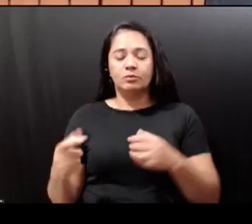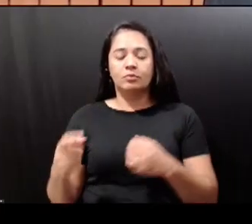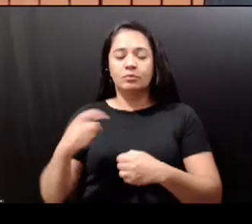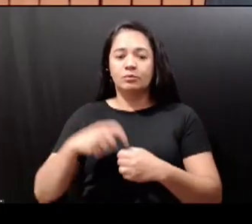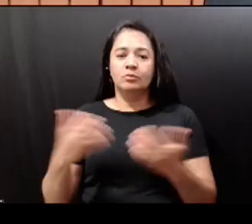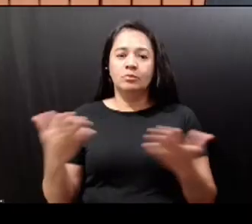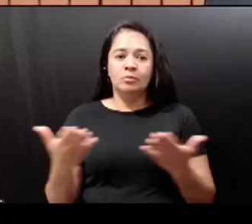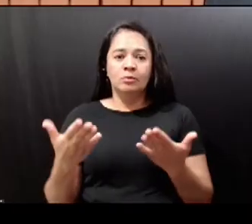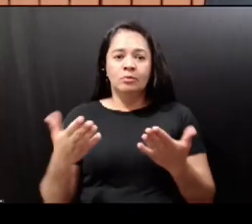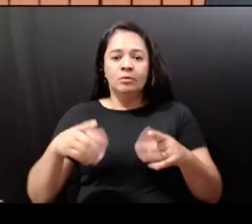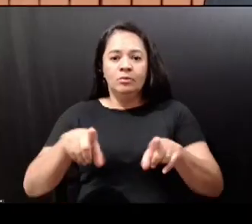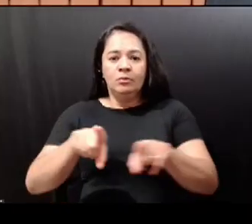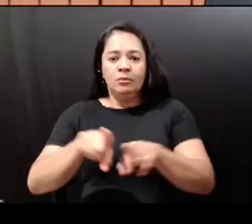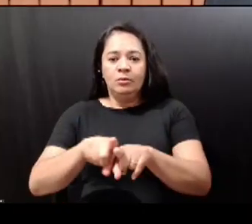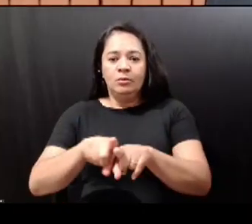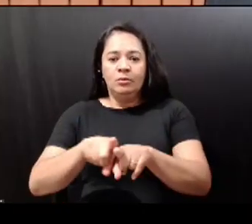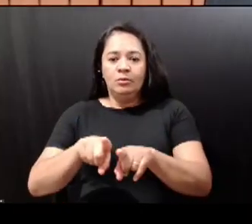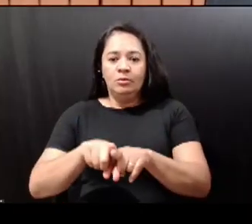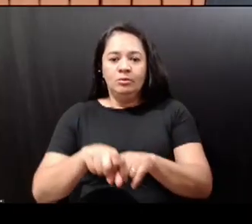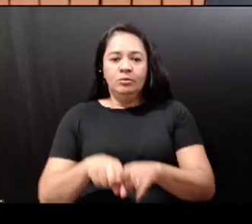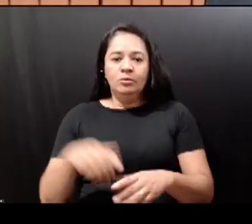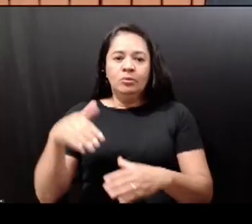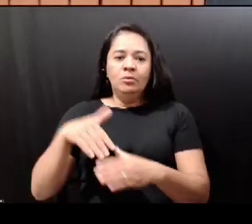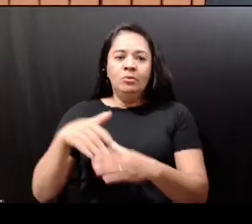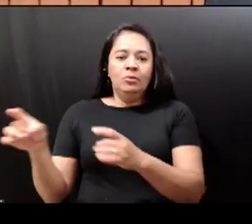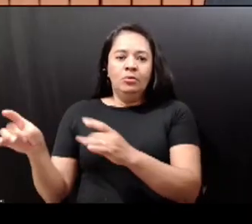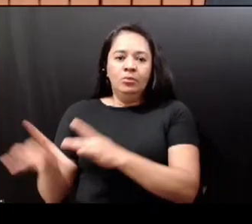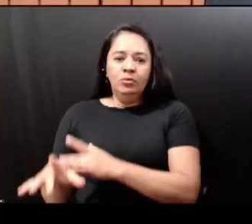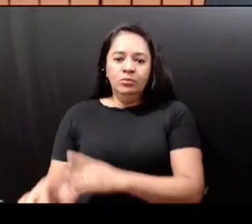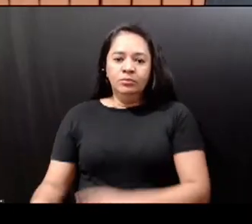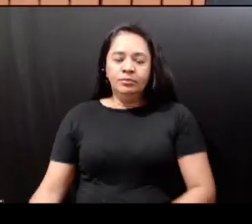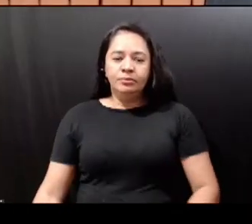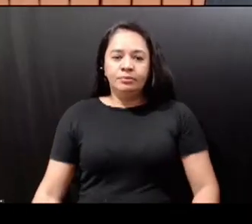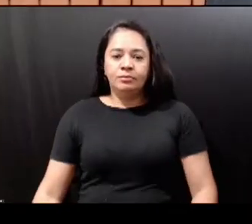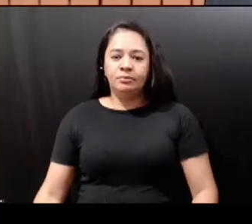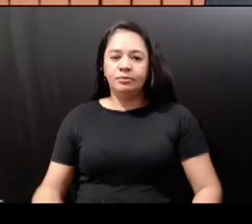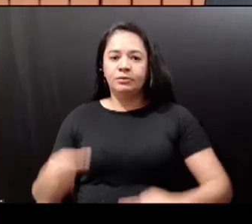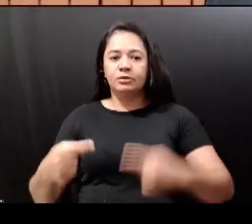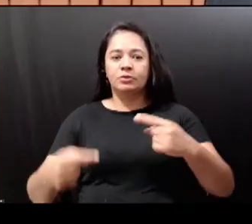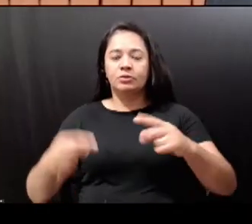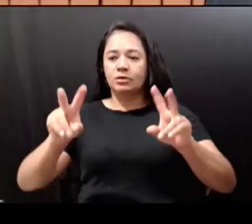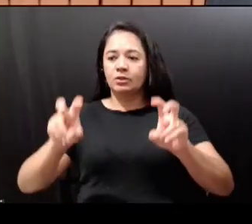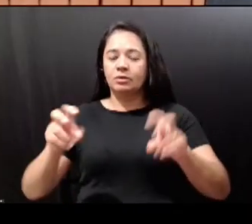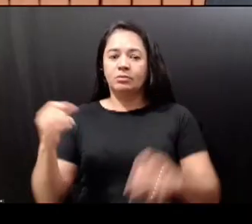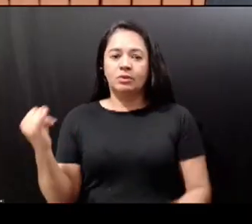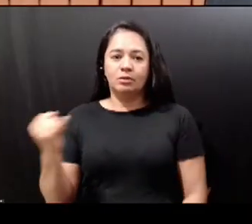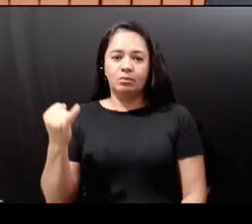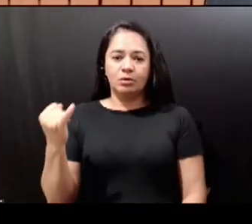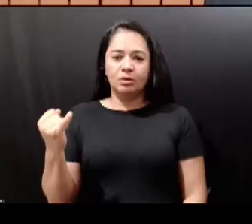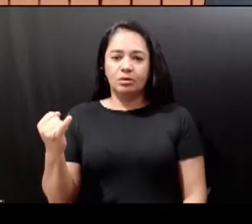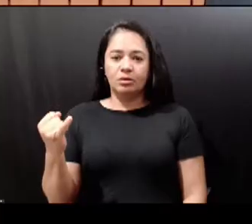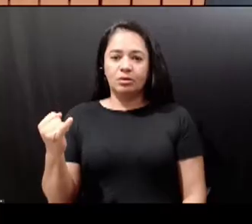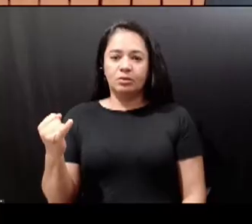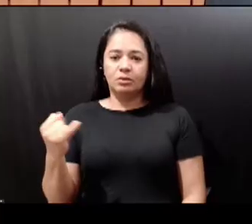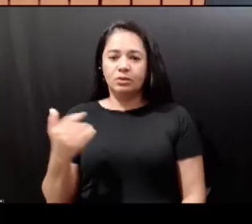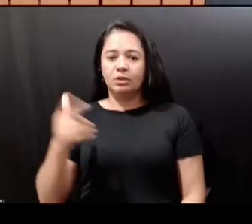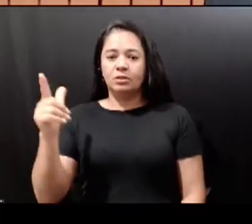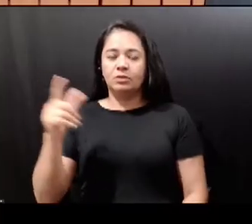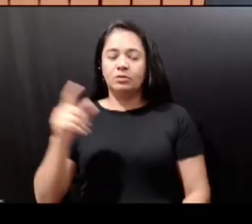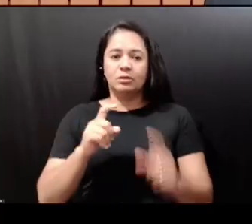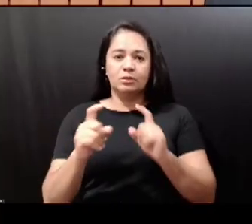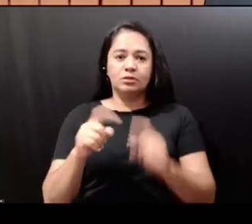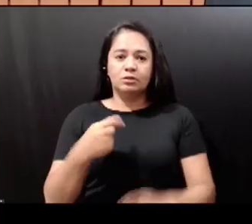depois de votarmos esses 3 itens, discutir 2 temas importantes para que nas próximas reuniões nós possamos encaminhar